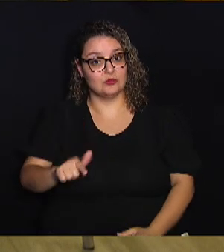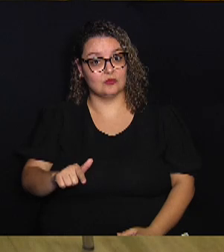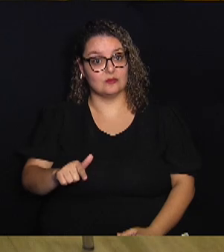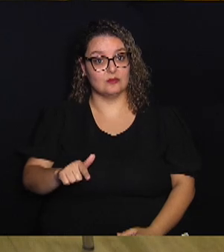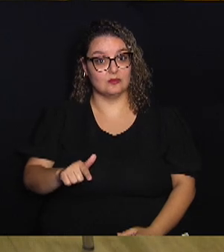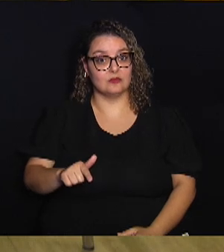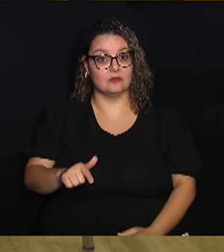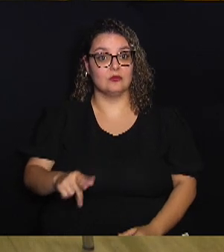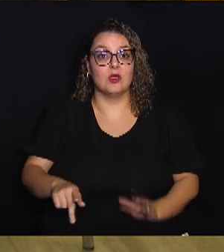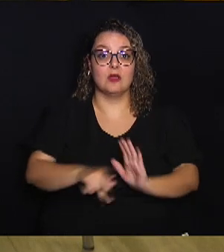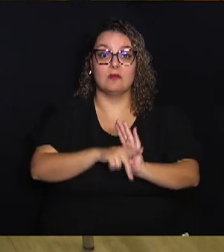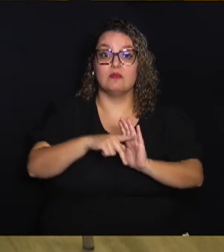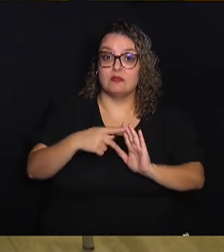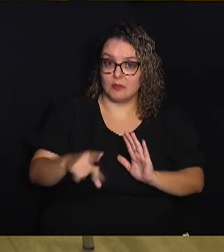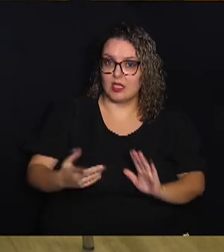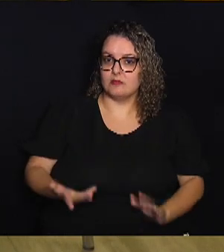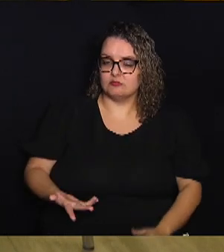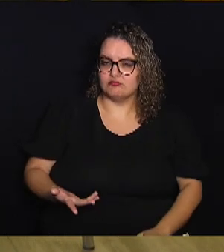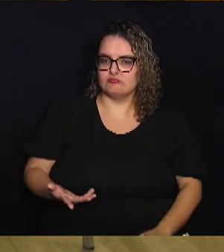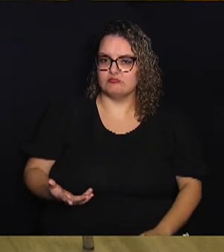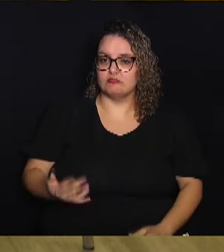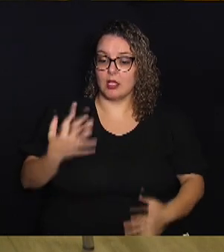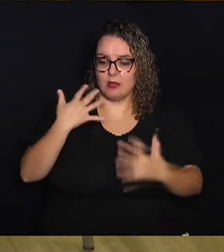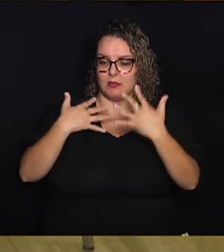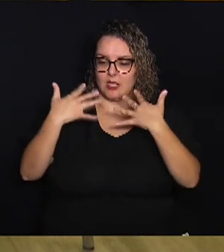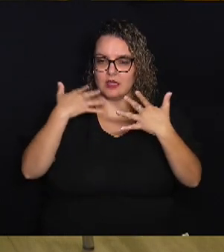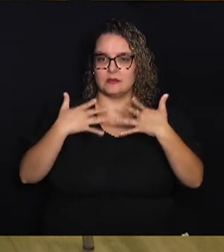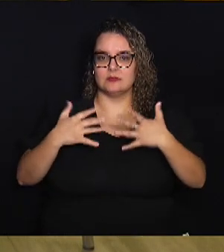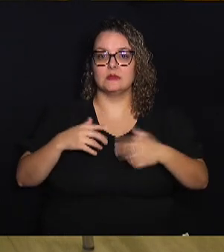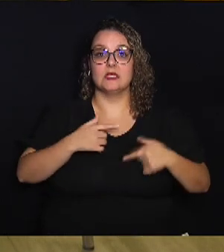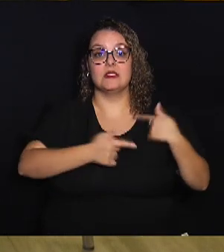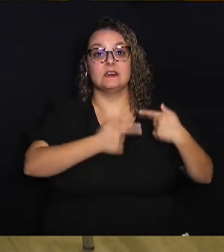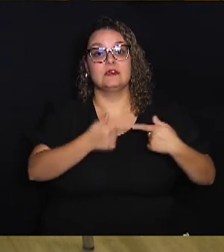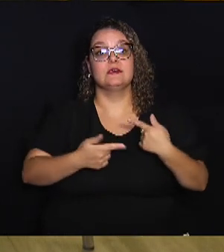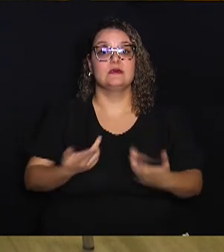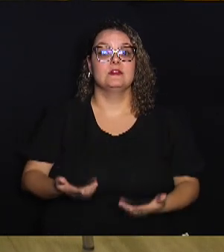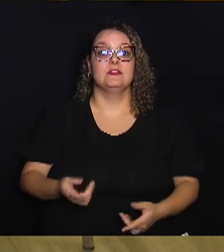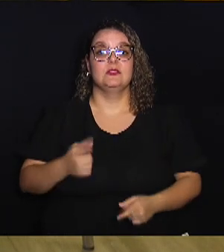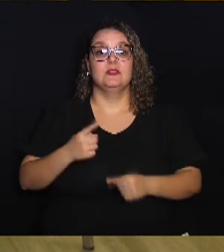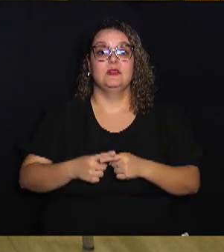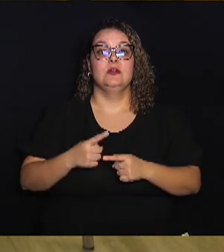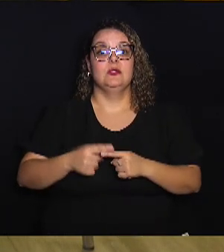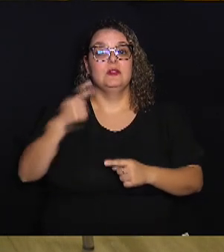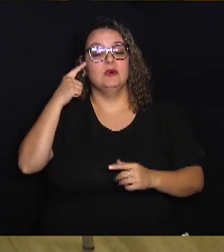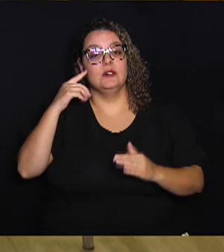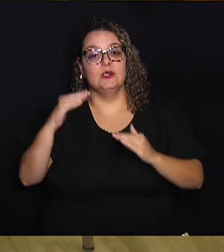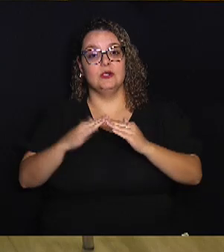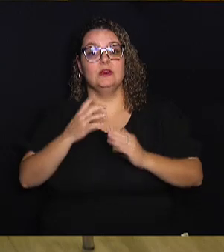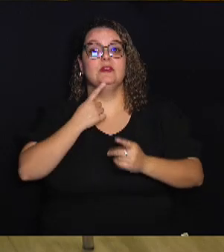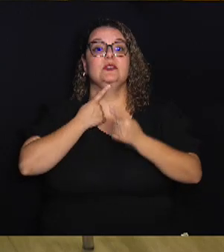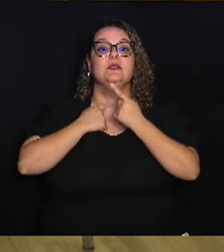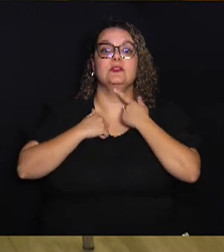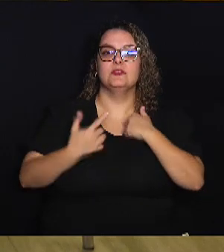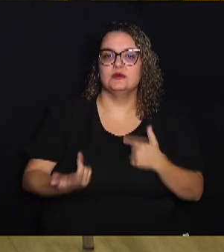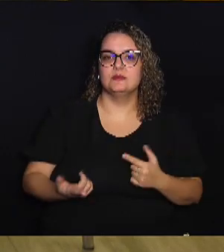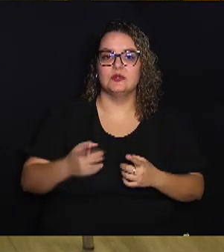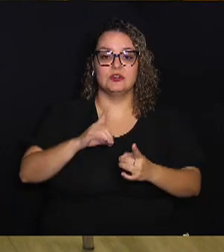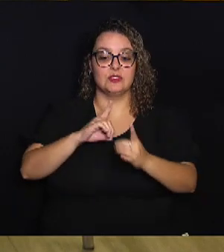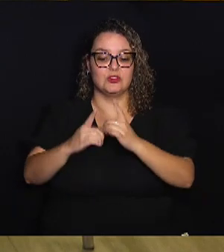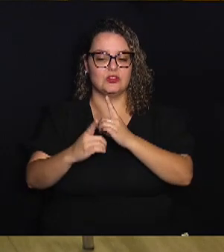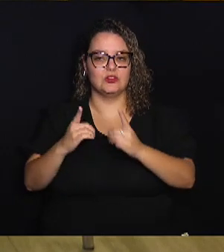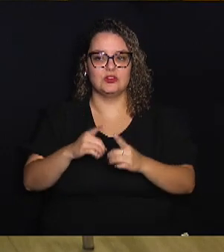sendo particularmente atraentes para essa geração, pois alinham-se ao desejo por dinamismo